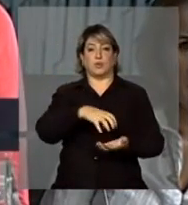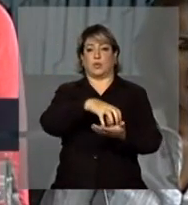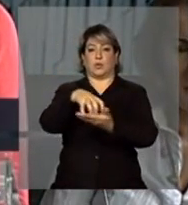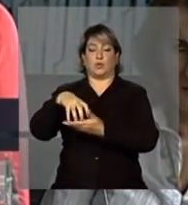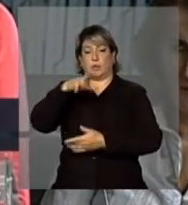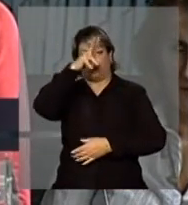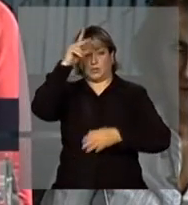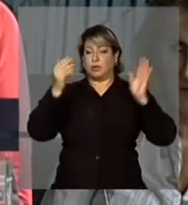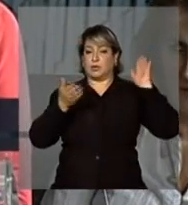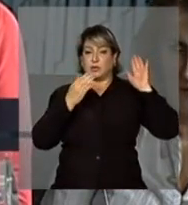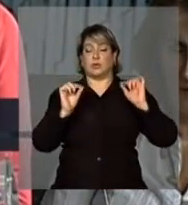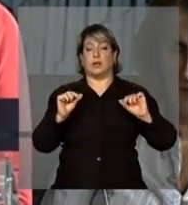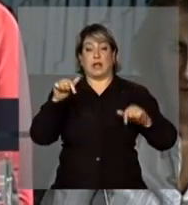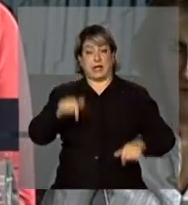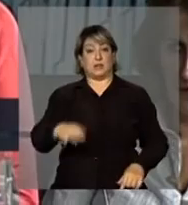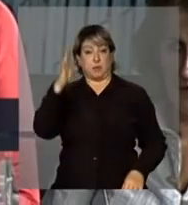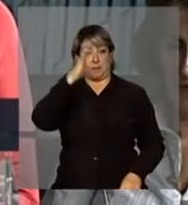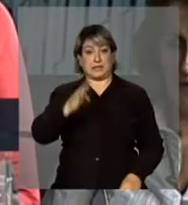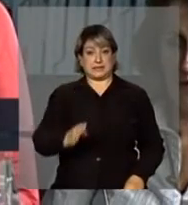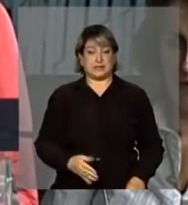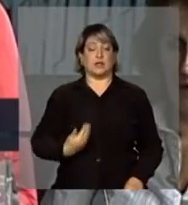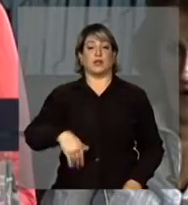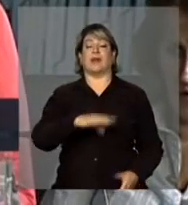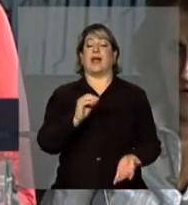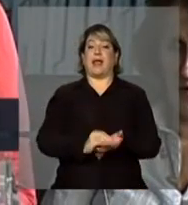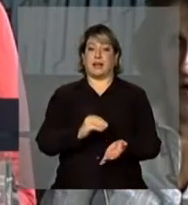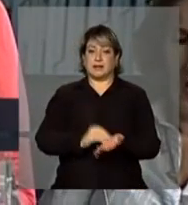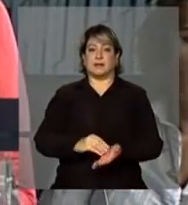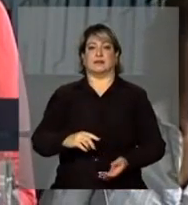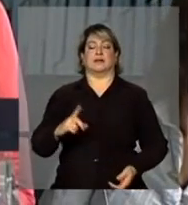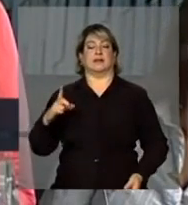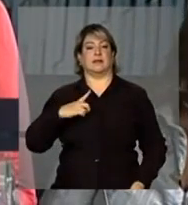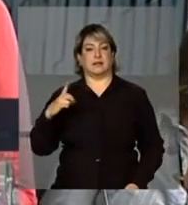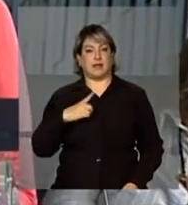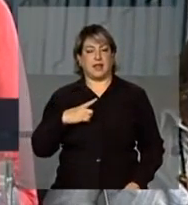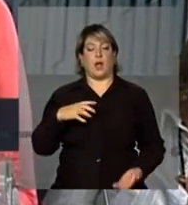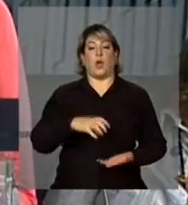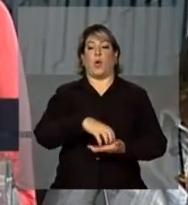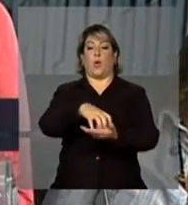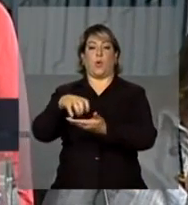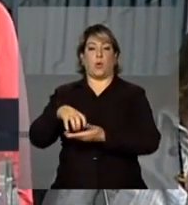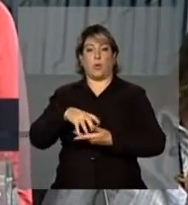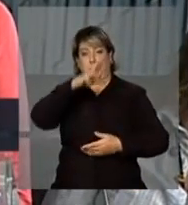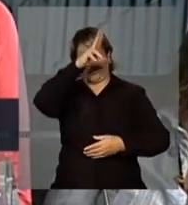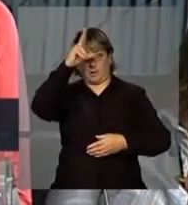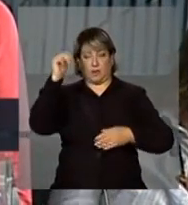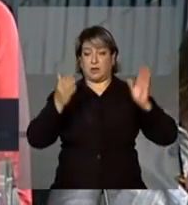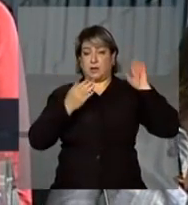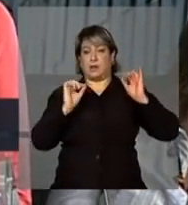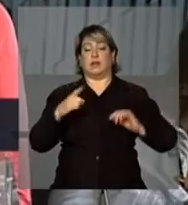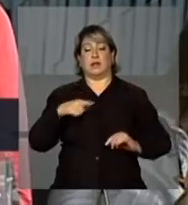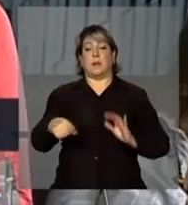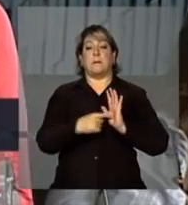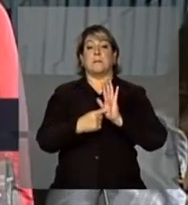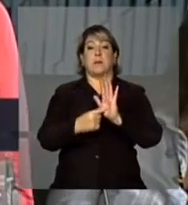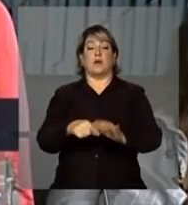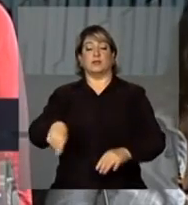comunidades indígenas. No Brasil, a gente ainda tem as comunidades indígenas com indicadores